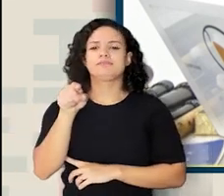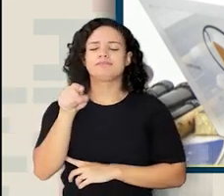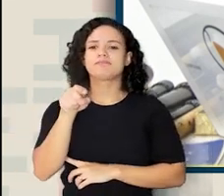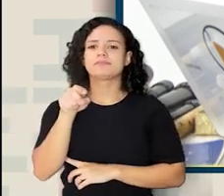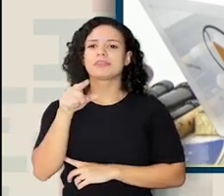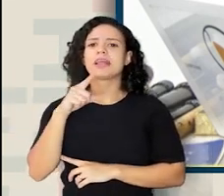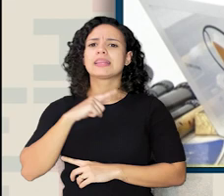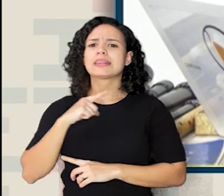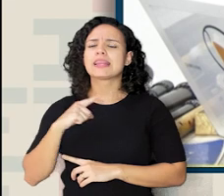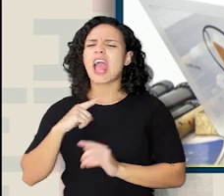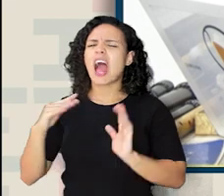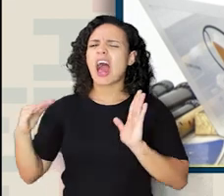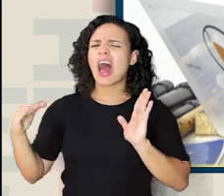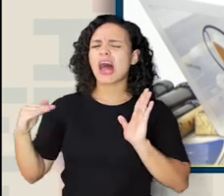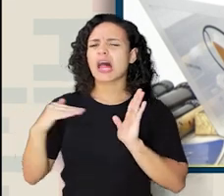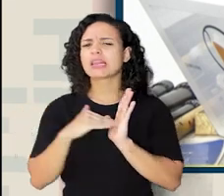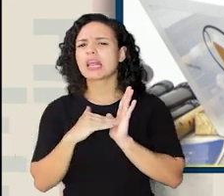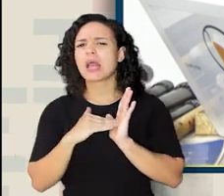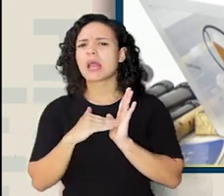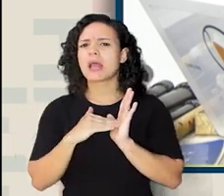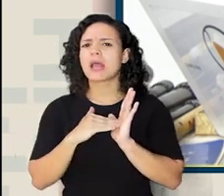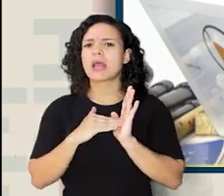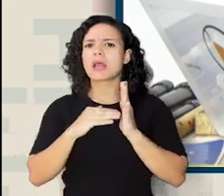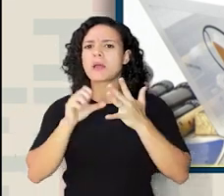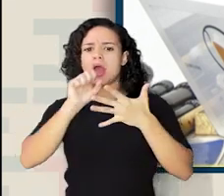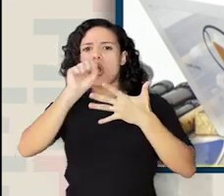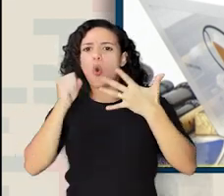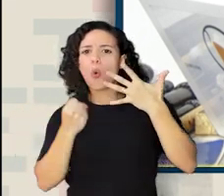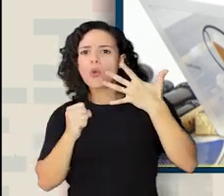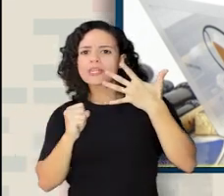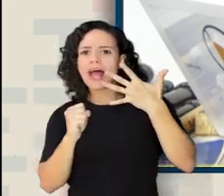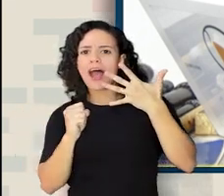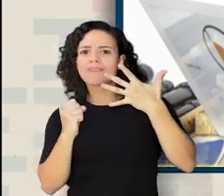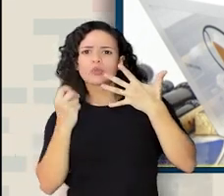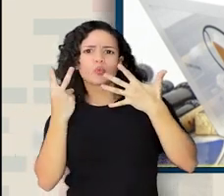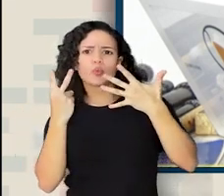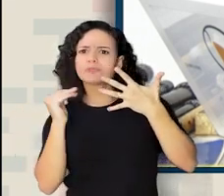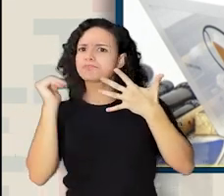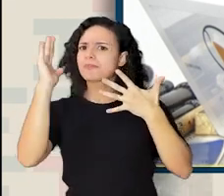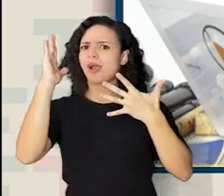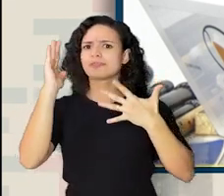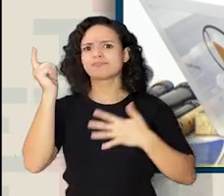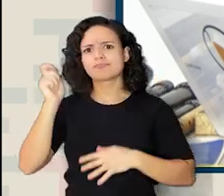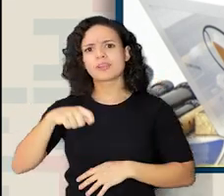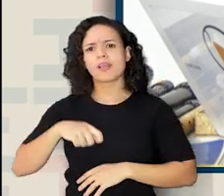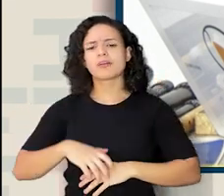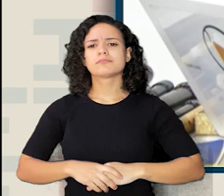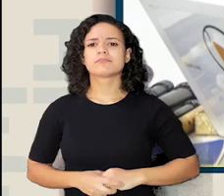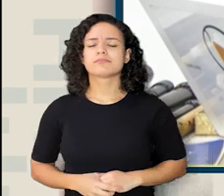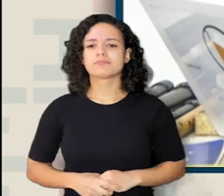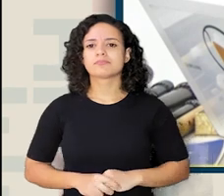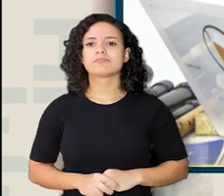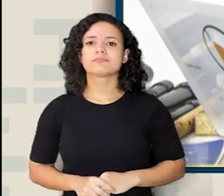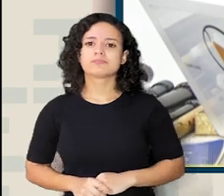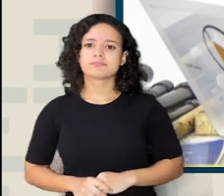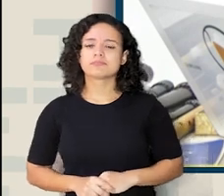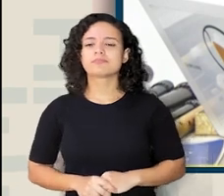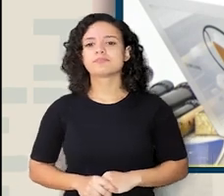E ele vai até uma extensão de mais de 2 oitavas, tá?